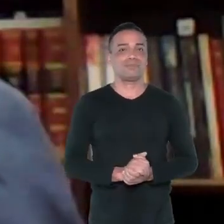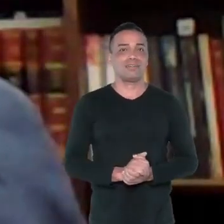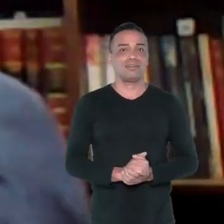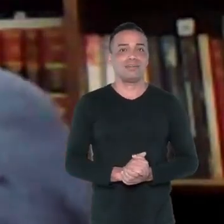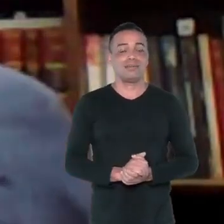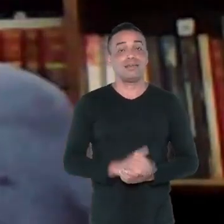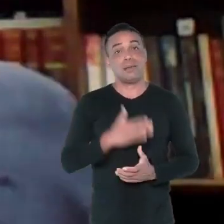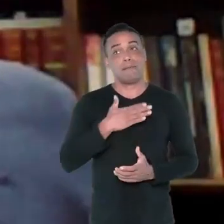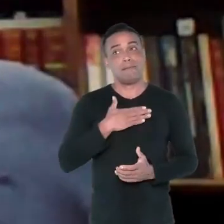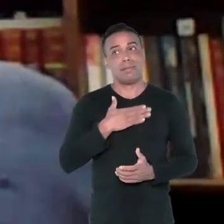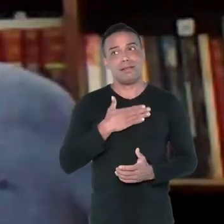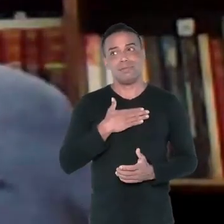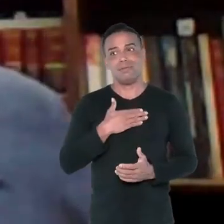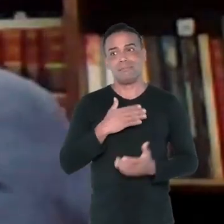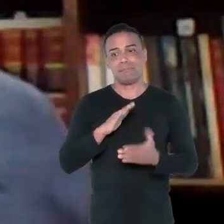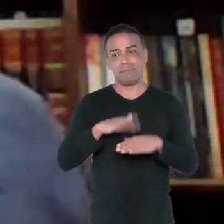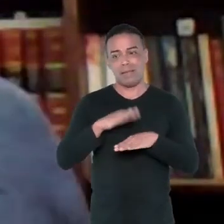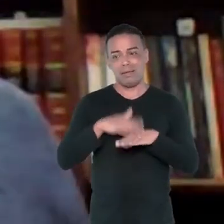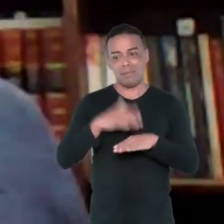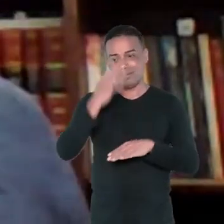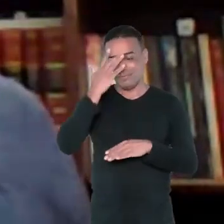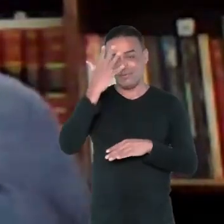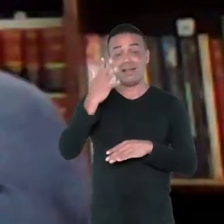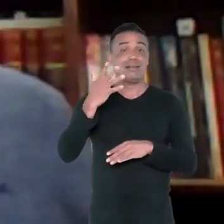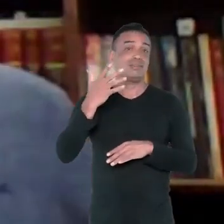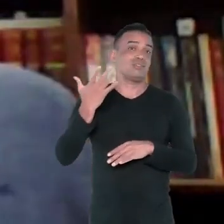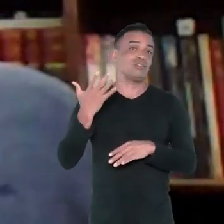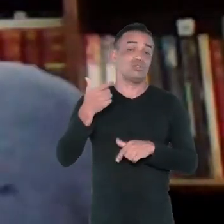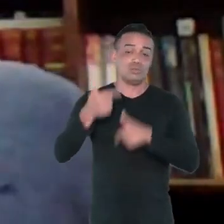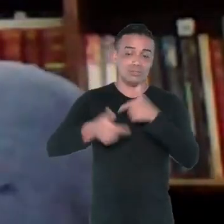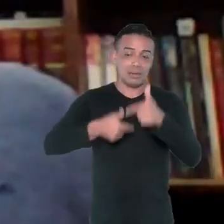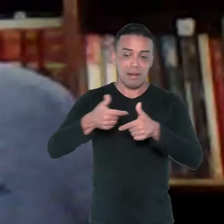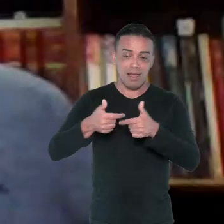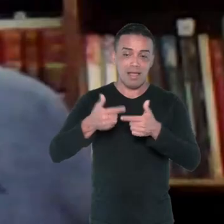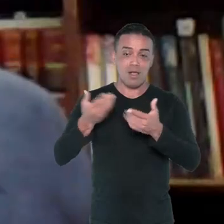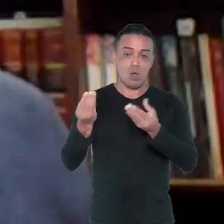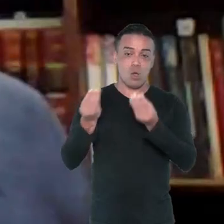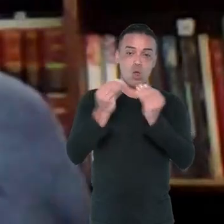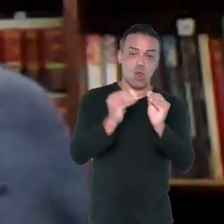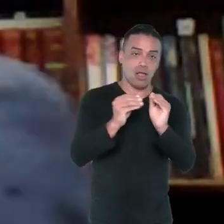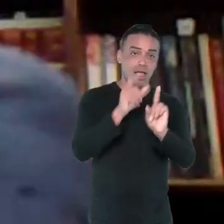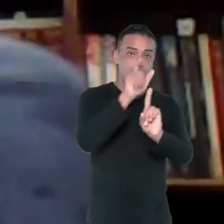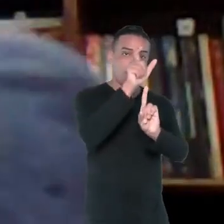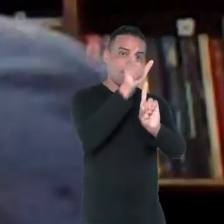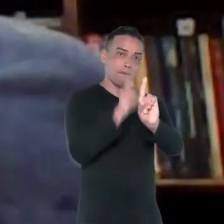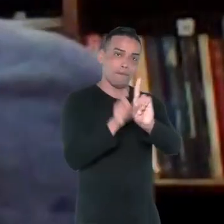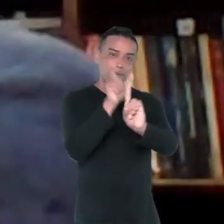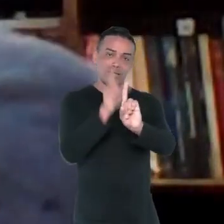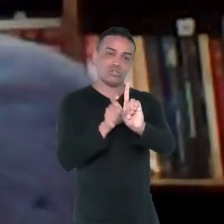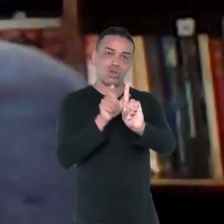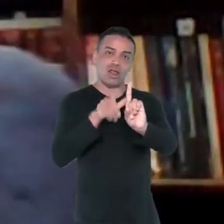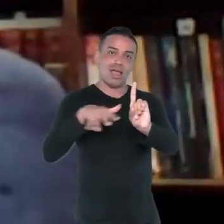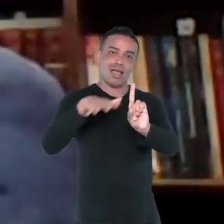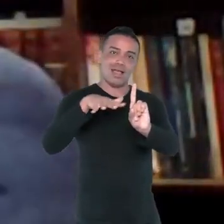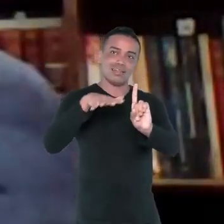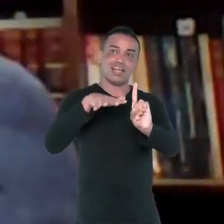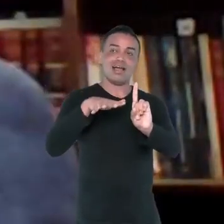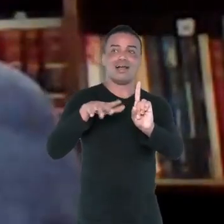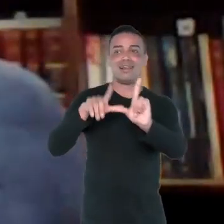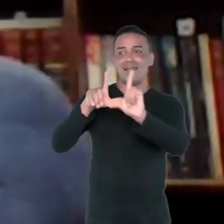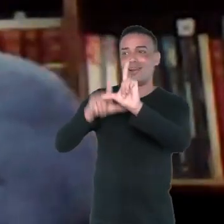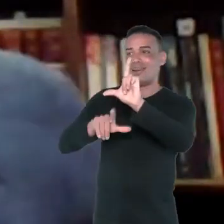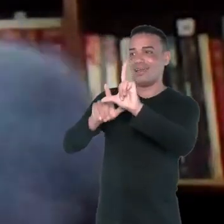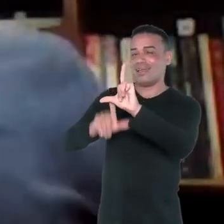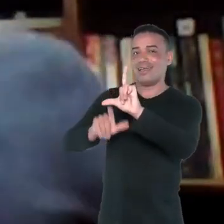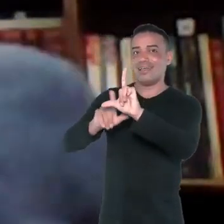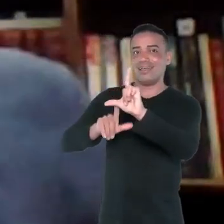Para mim foi muito mais fácil eu trabalhar com um personagem que fosse da área de letras,